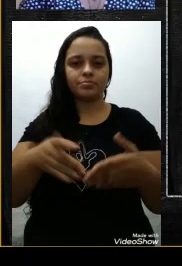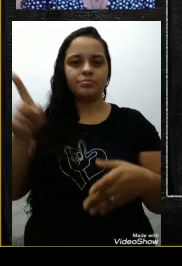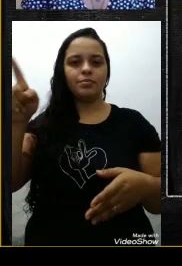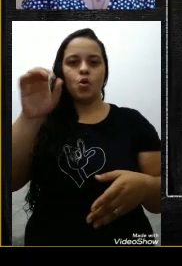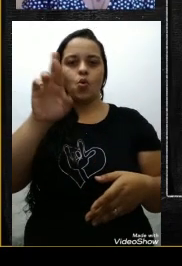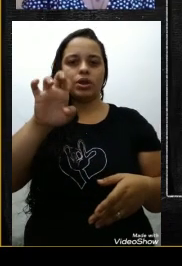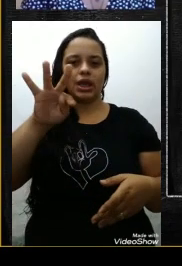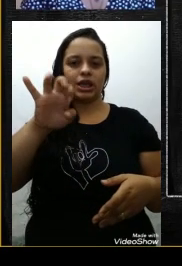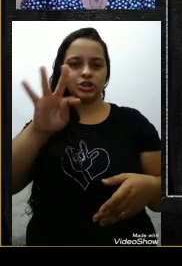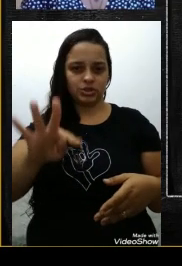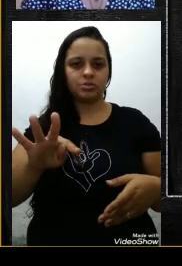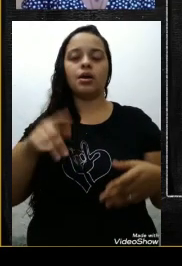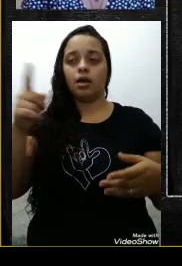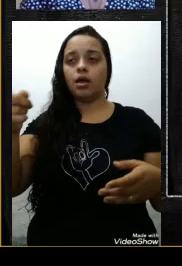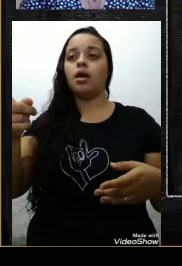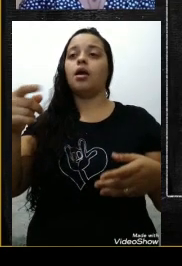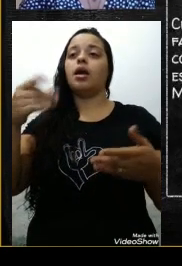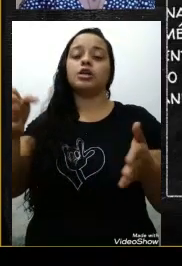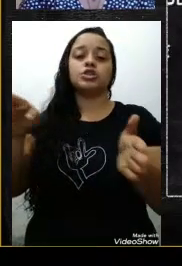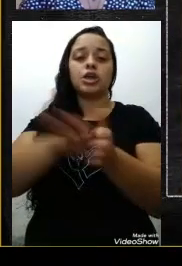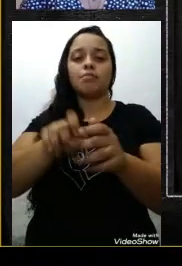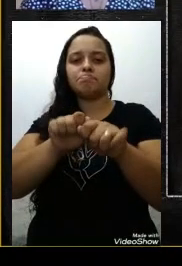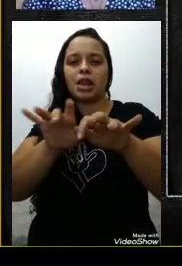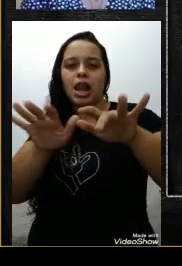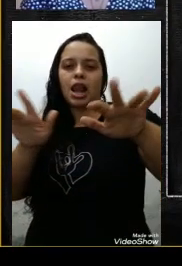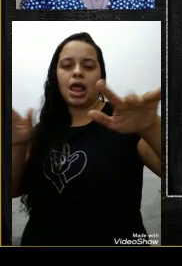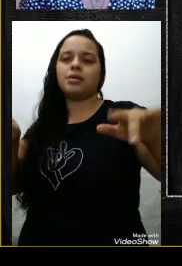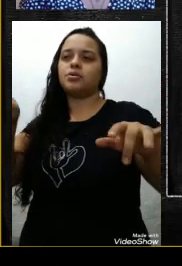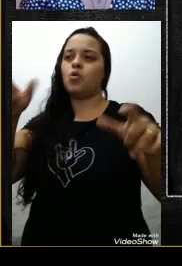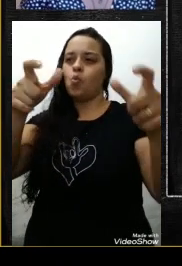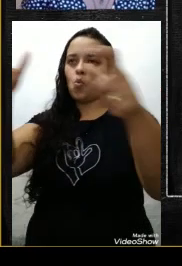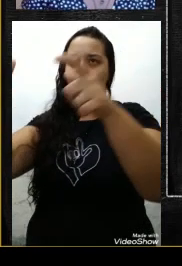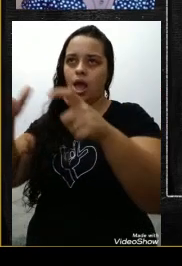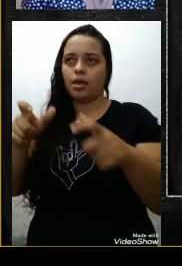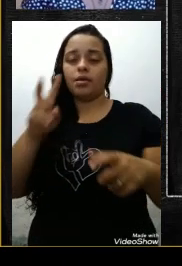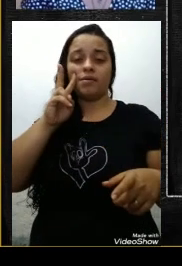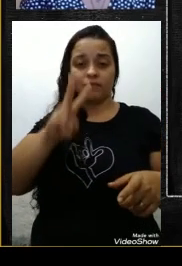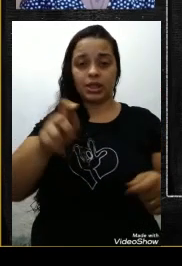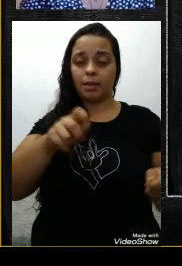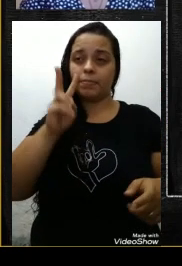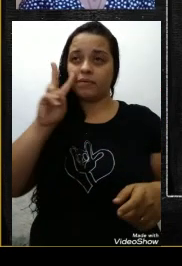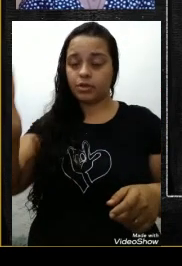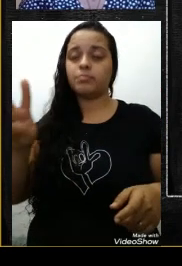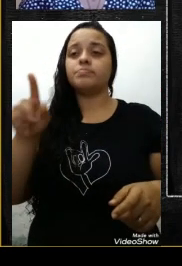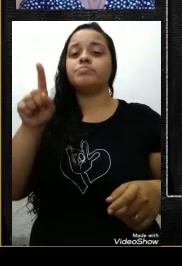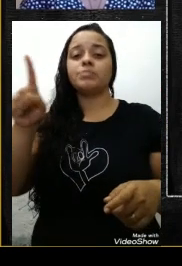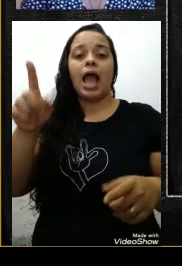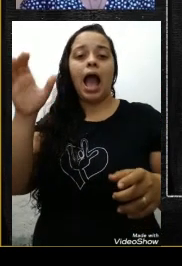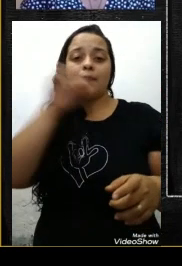Oriente e se espalha por todas as cidades do Mediterrâneo. Nós vamos ver nesse mapa como a peste